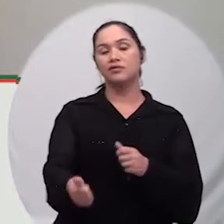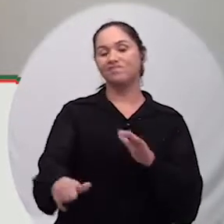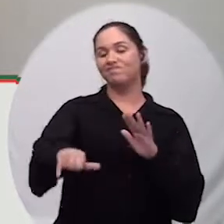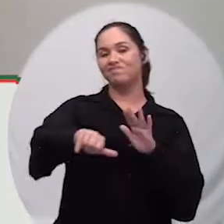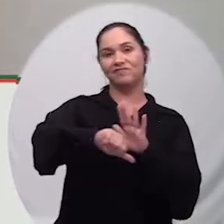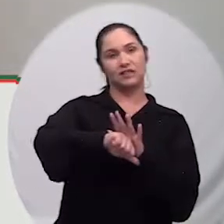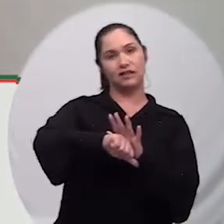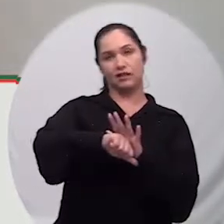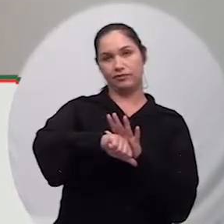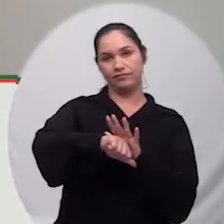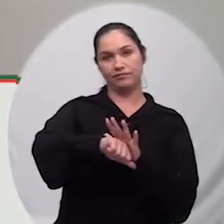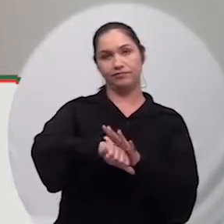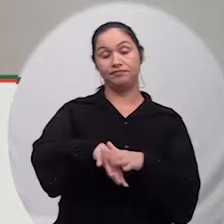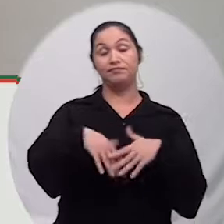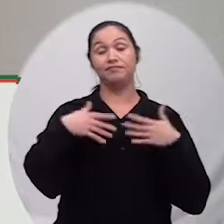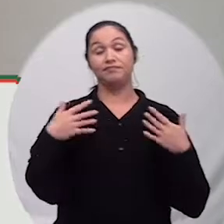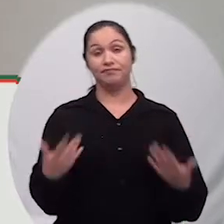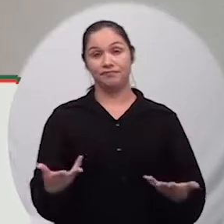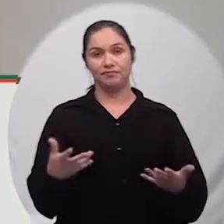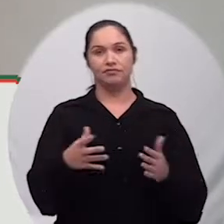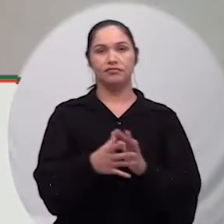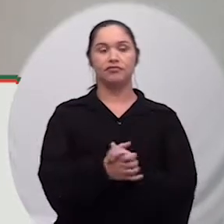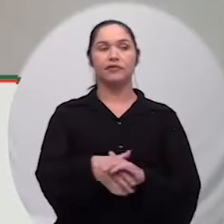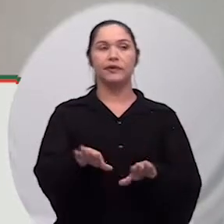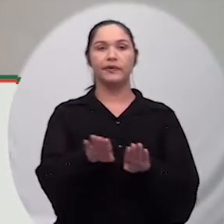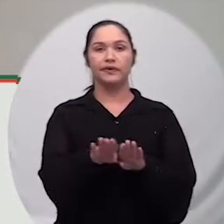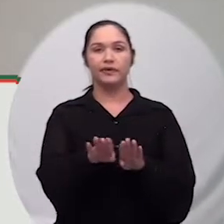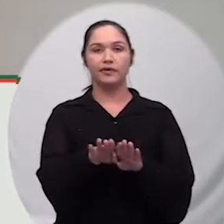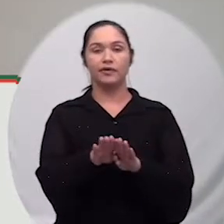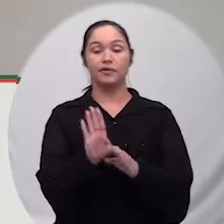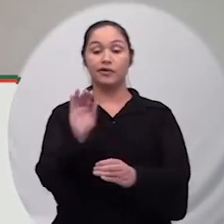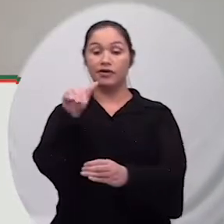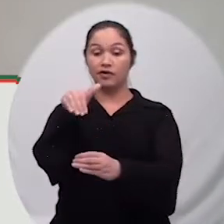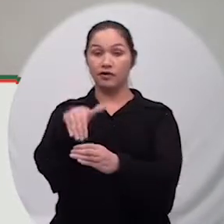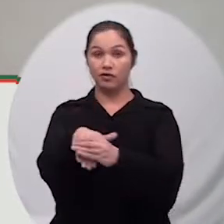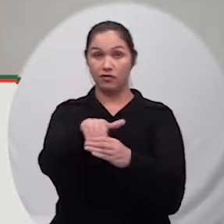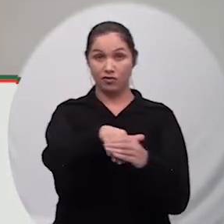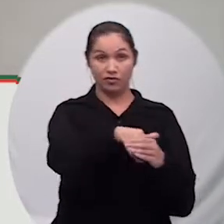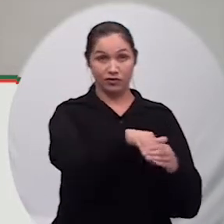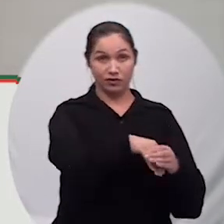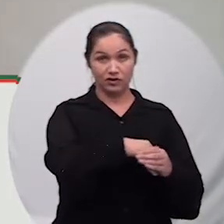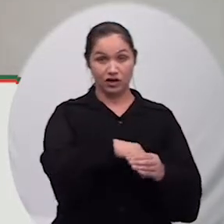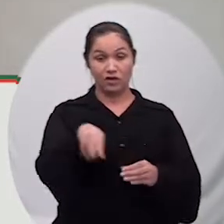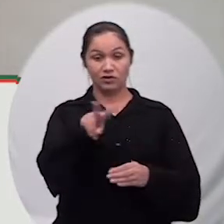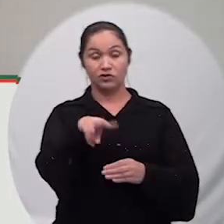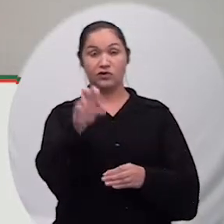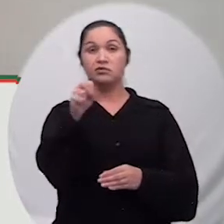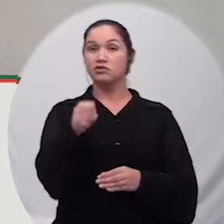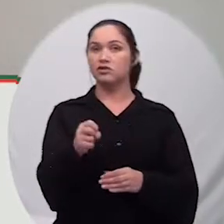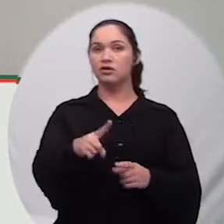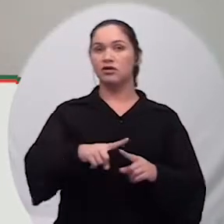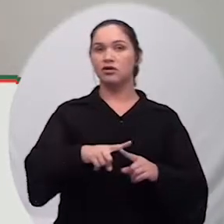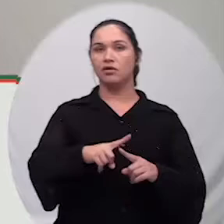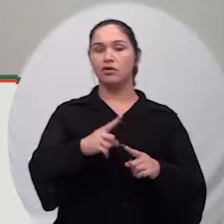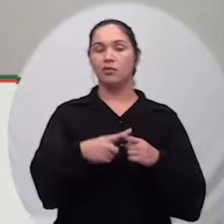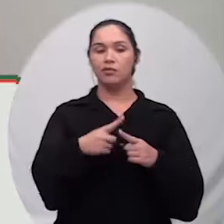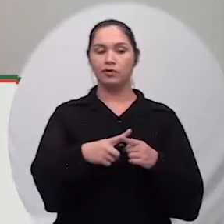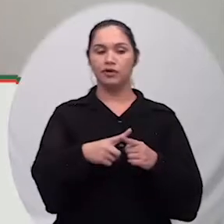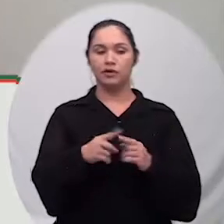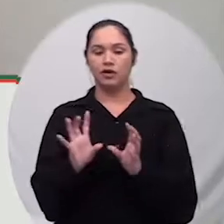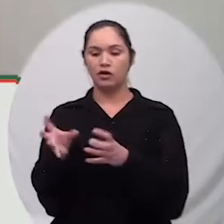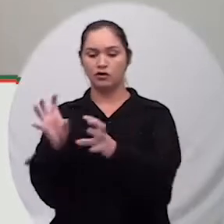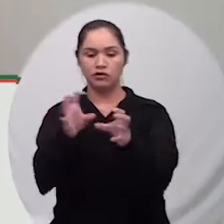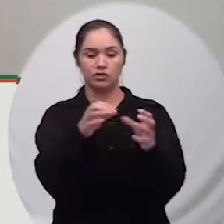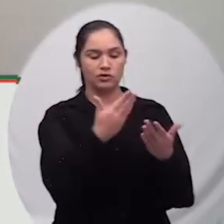nossa assessoria jurídica. E também ele recebeu o voto favorável da maioria dos vereadores, ao ser analisado nas